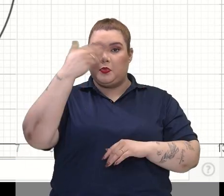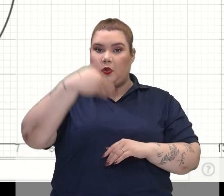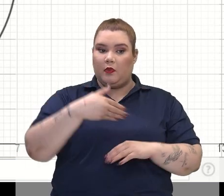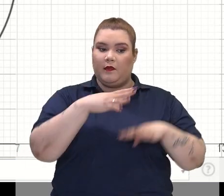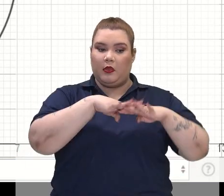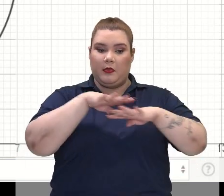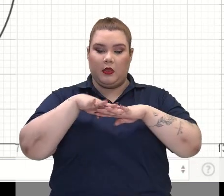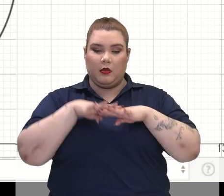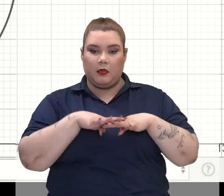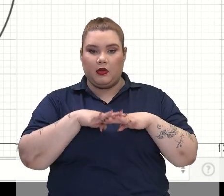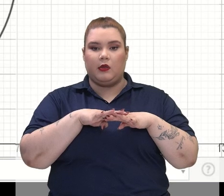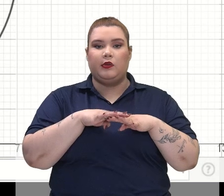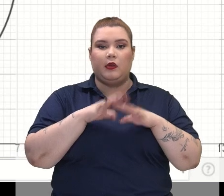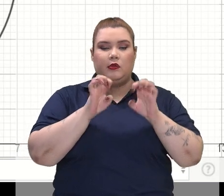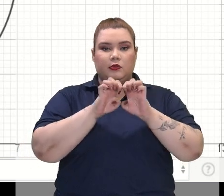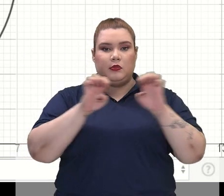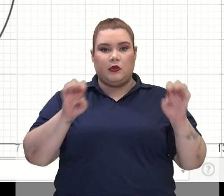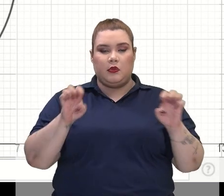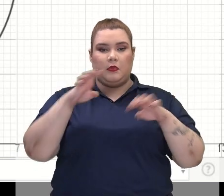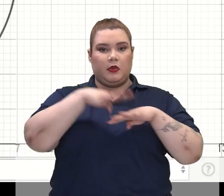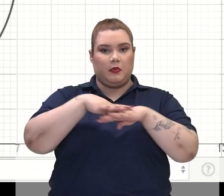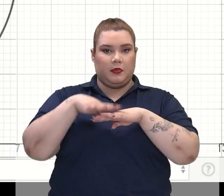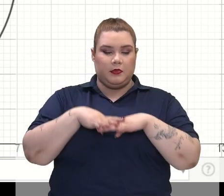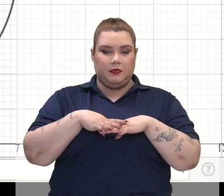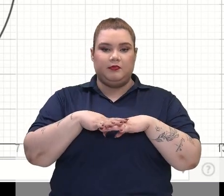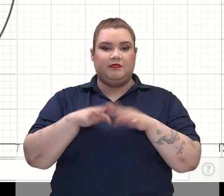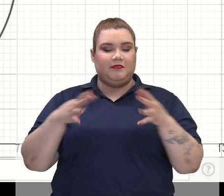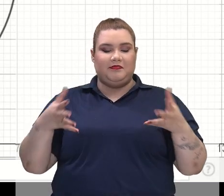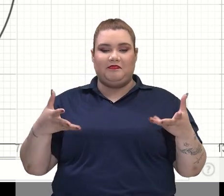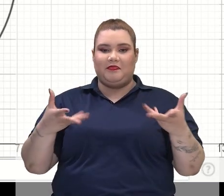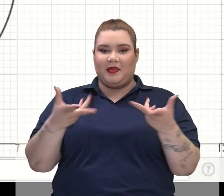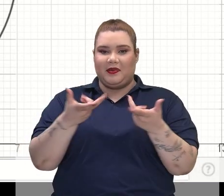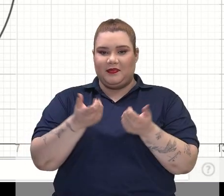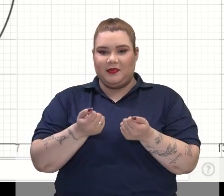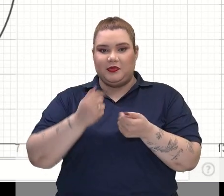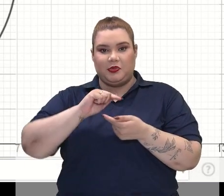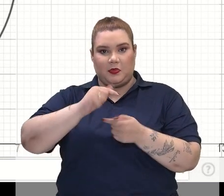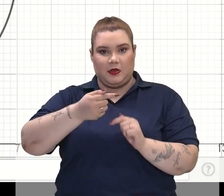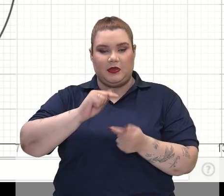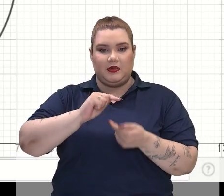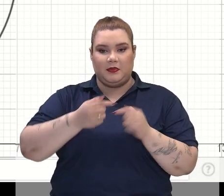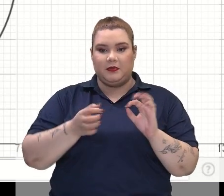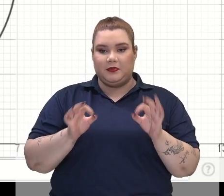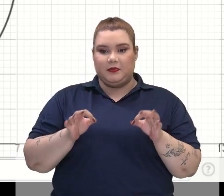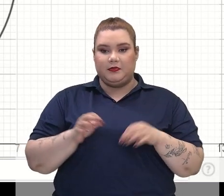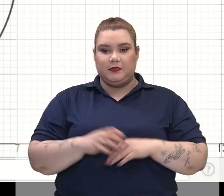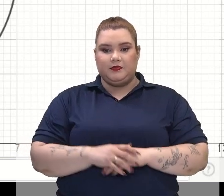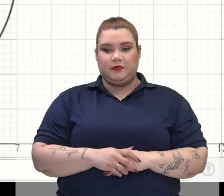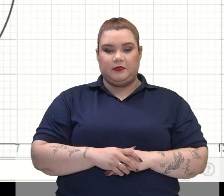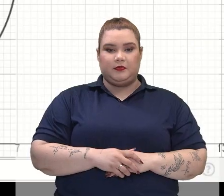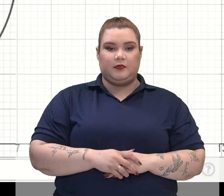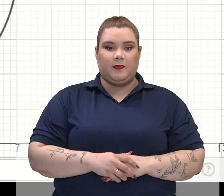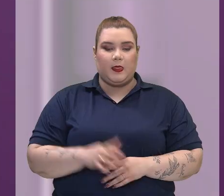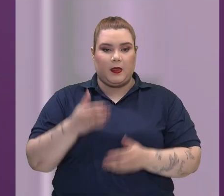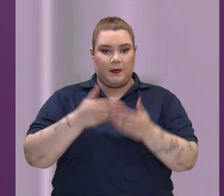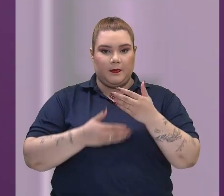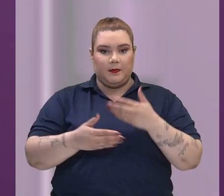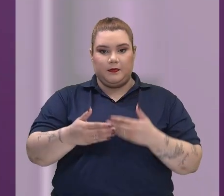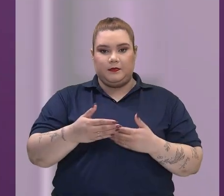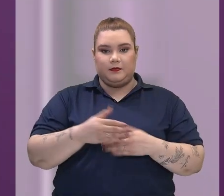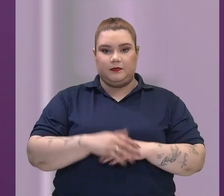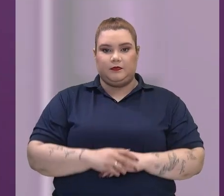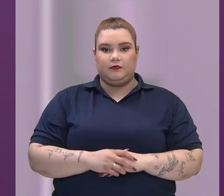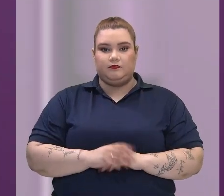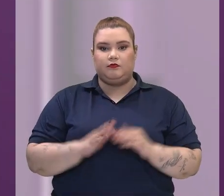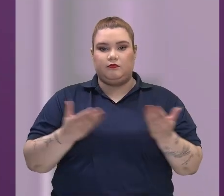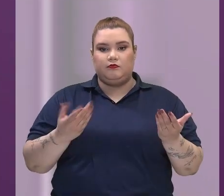materializar uma expressão algébrica. É maravilhoso geometria analítica. Queridos alunos, vamos continuando. Então, vimos